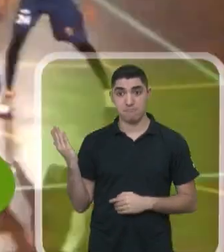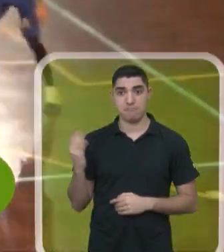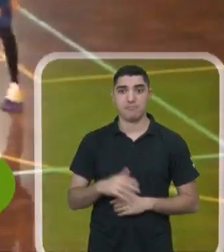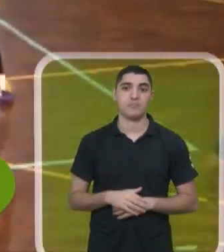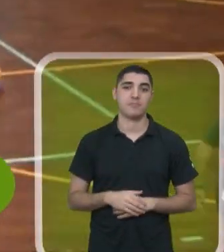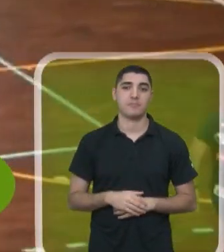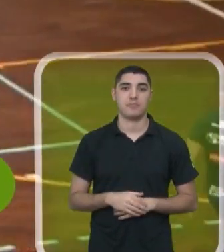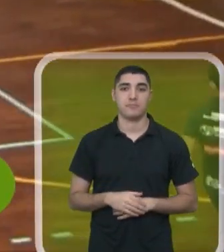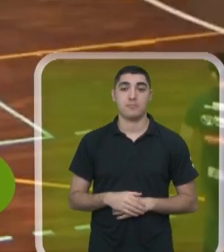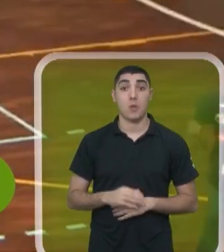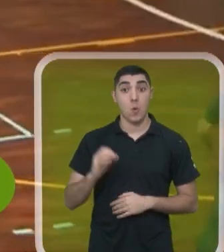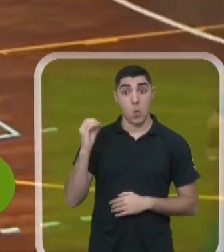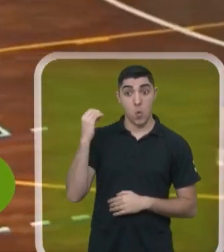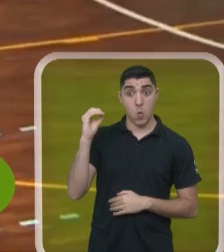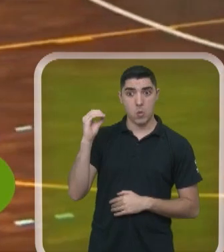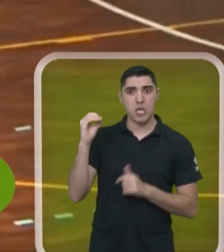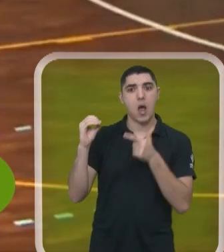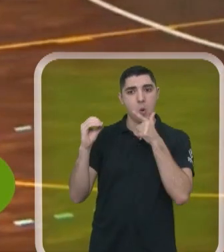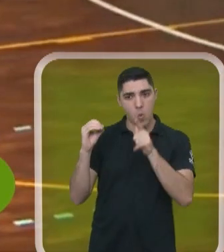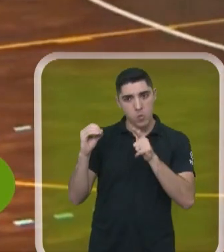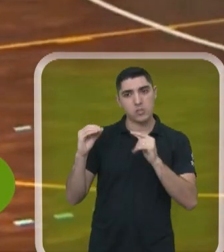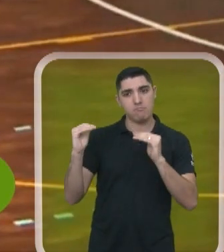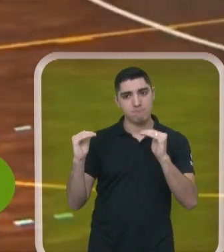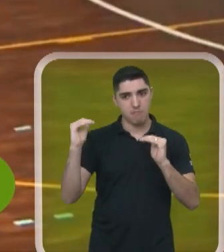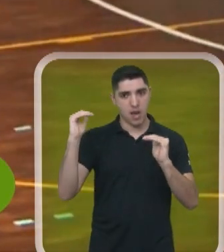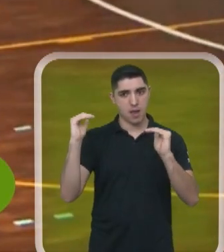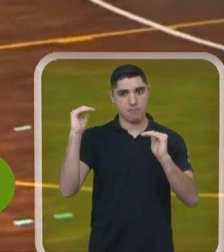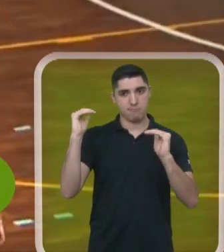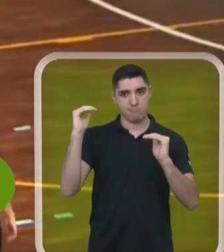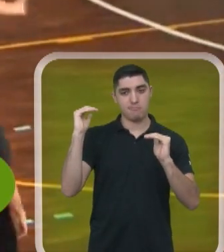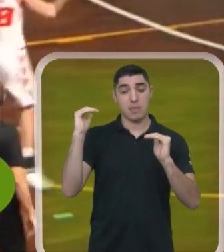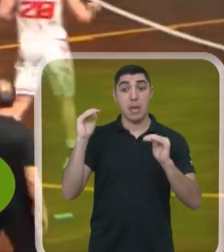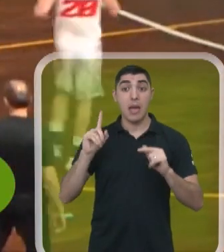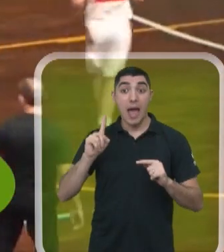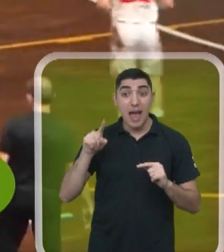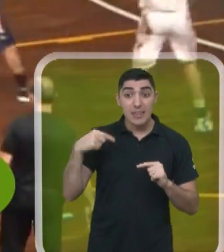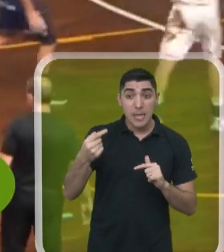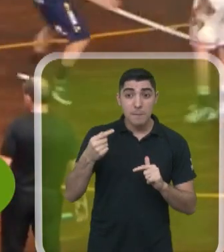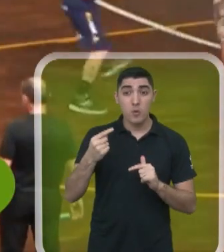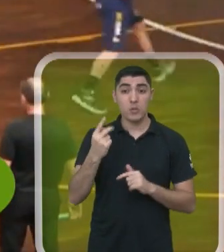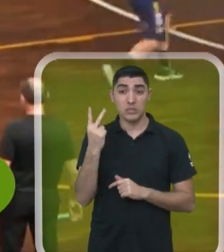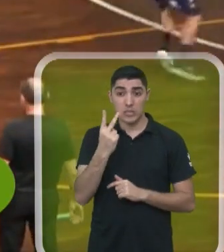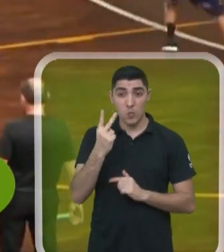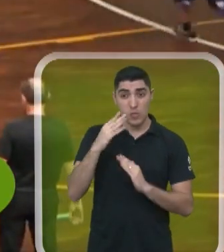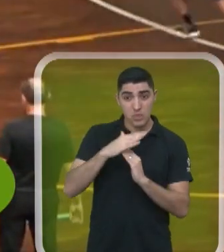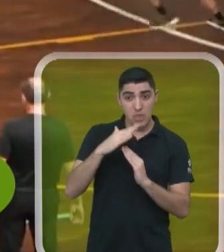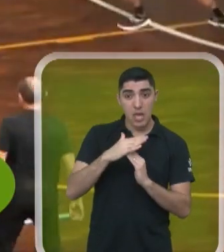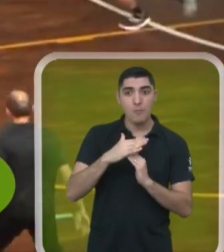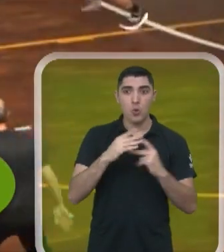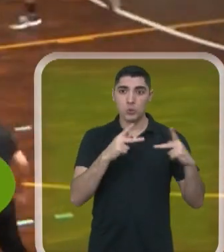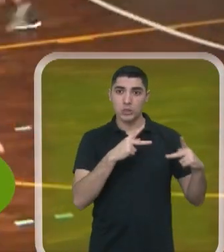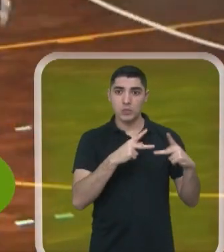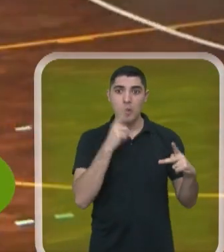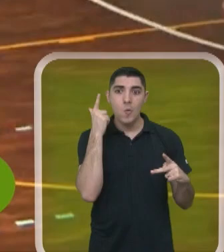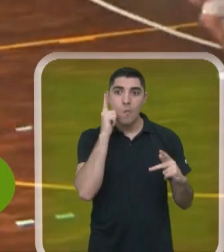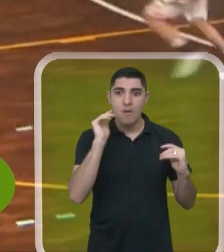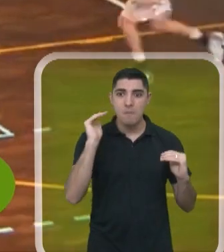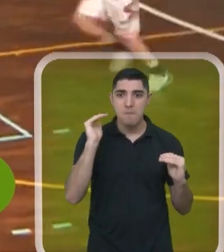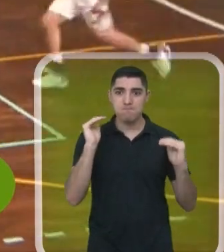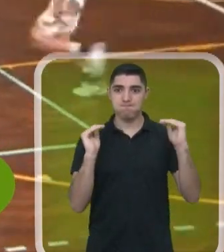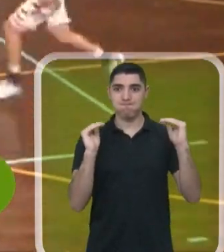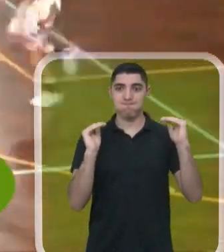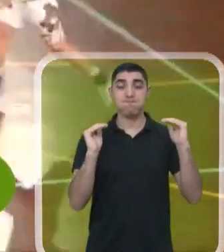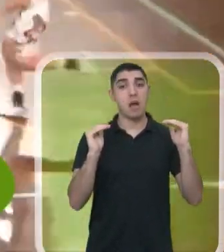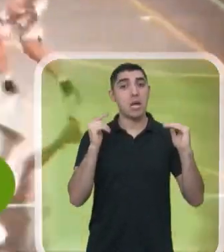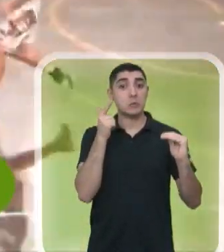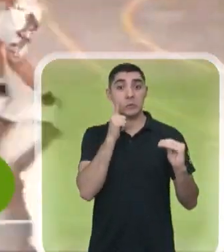equipes. O Osasco se mantinha à frente do placar, mas na reta final do segundo quarto, o São José se acertou na defesa